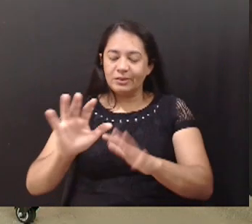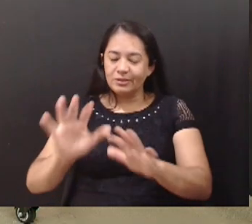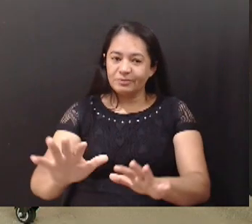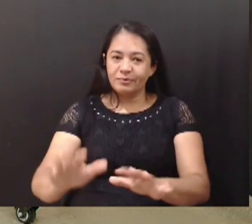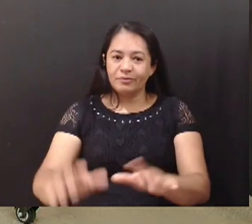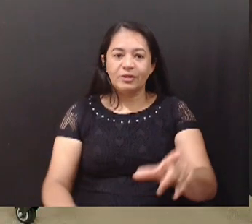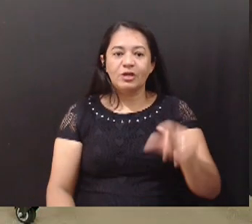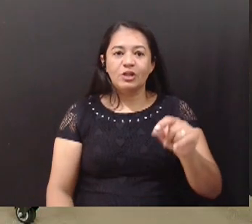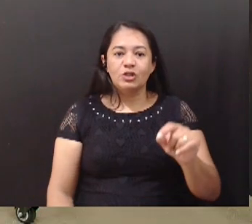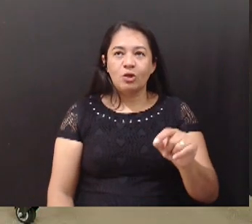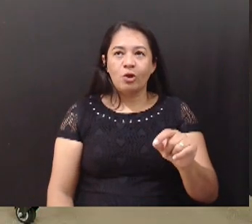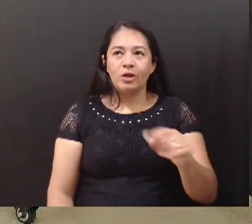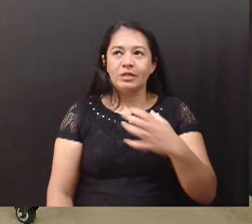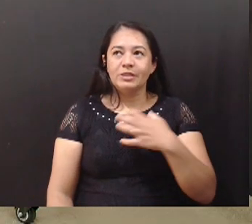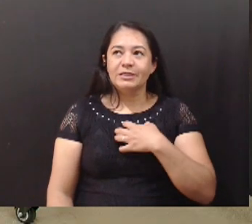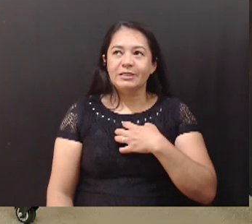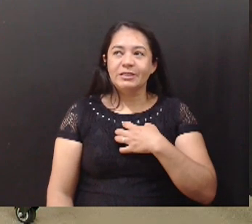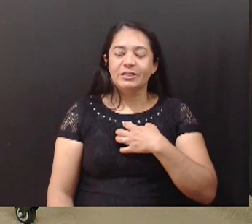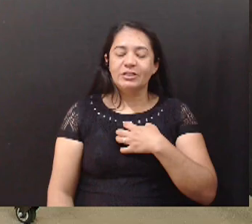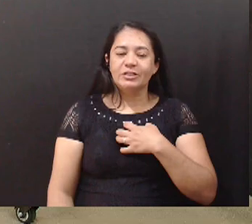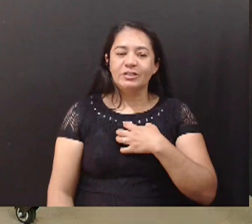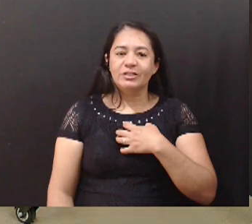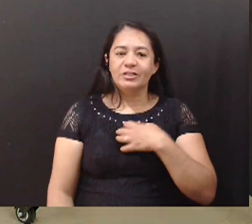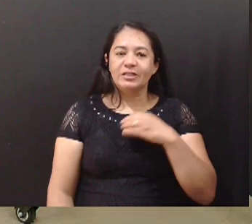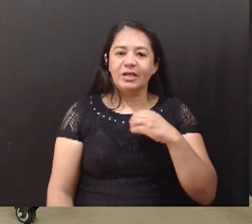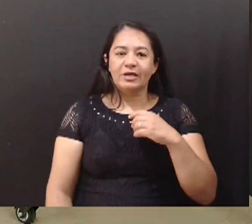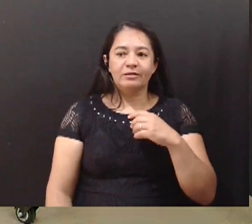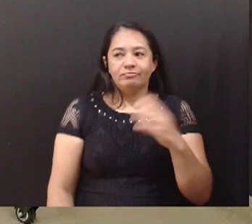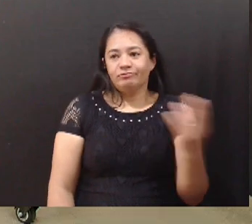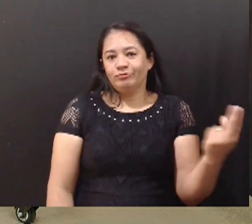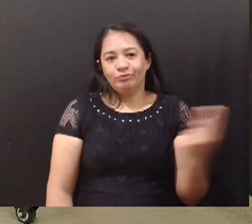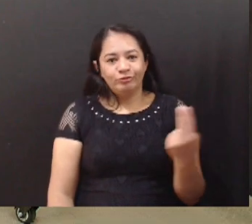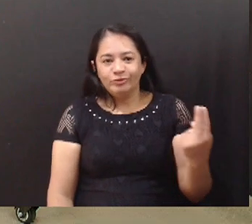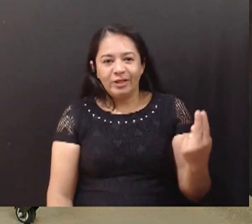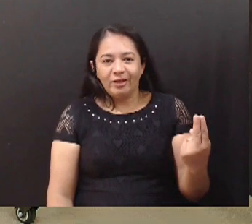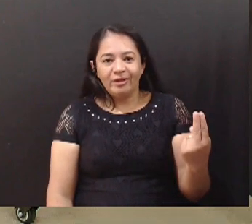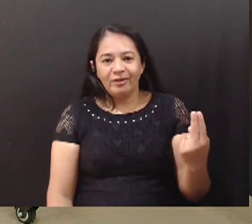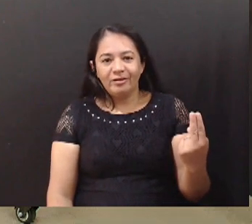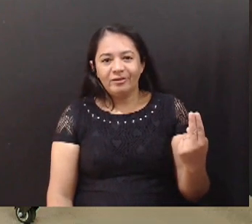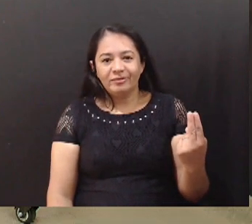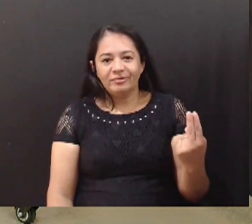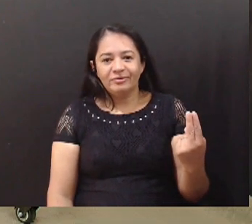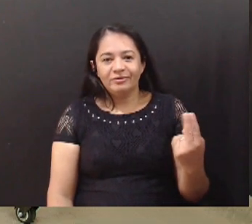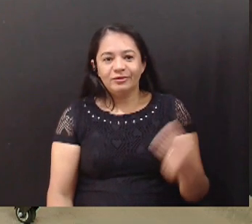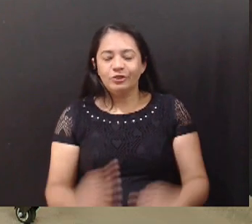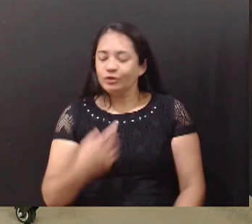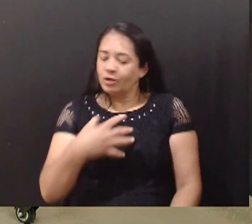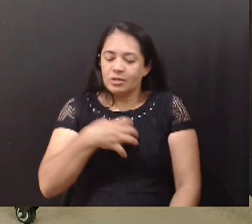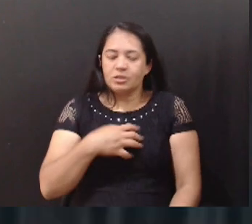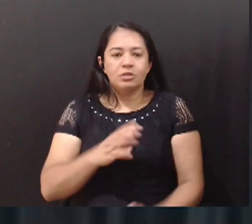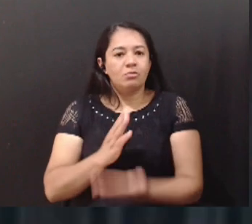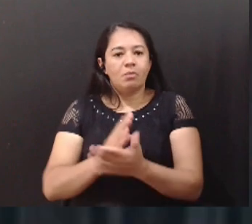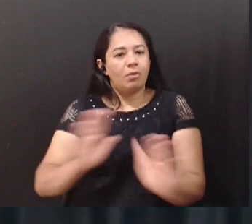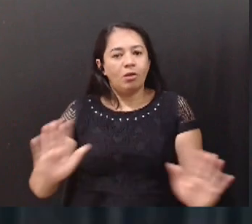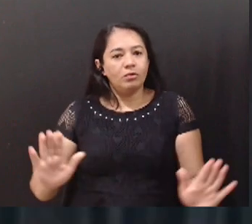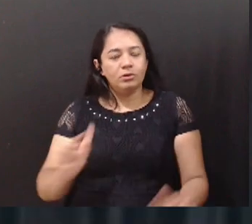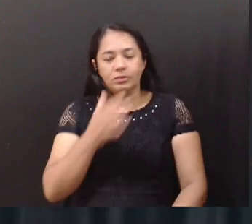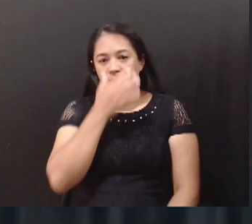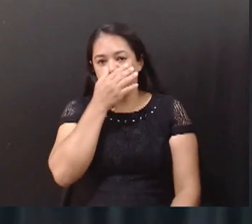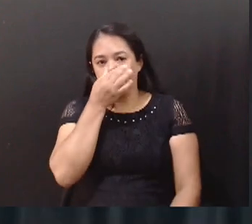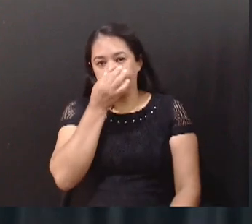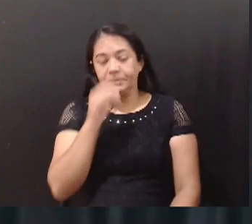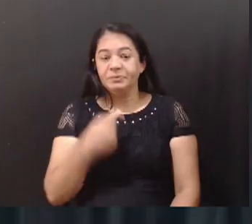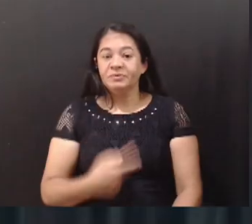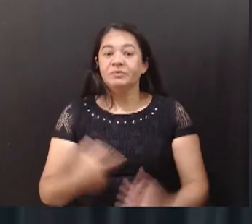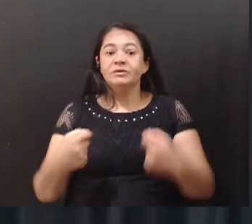emoção, sendo que ela é uma resposta fisiológica? Então, a gente sente. A gente sente, não tem. Então, a gente tem que sentir.